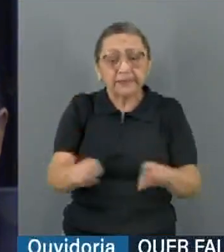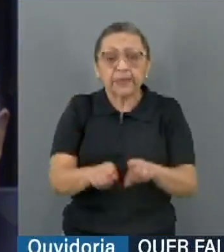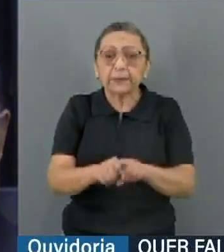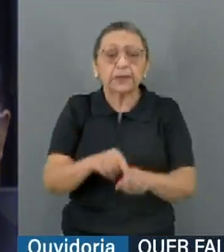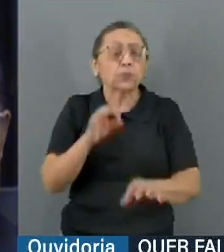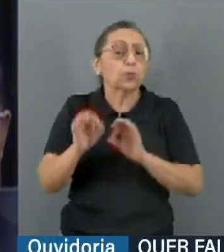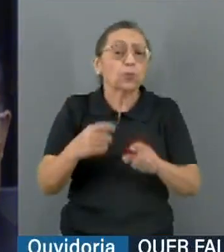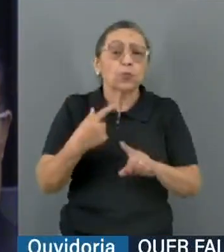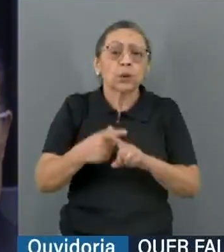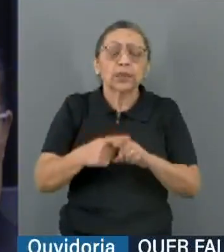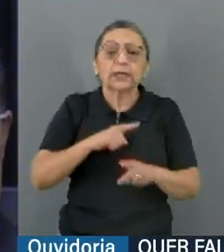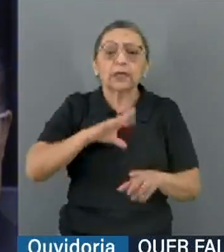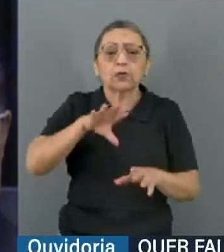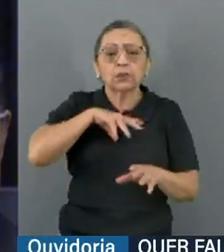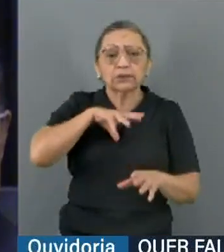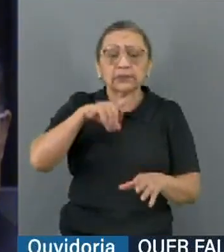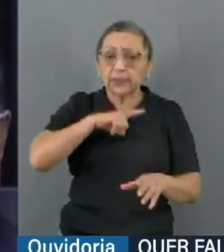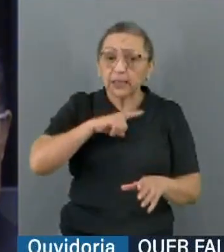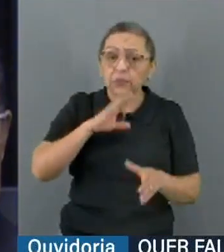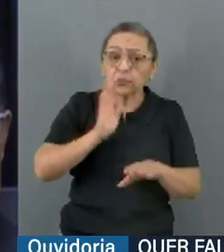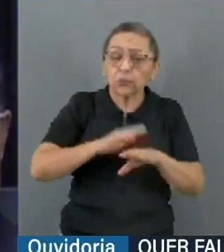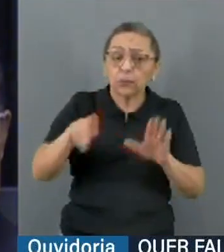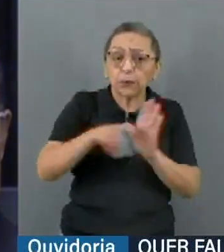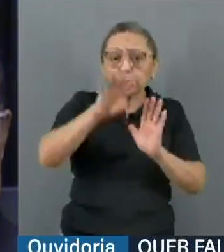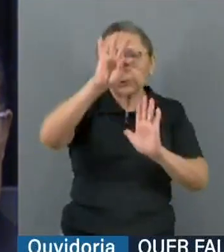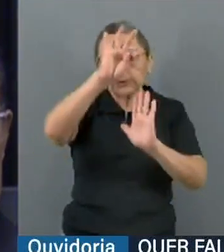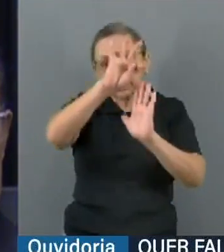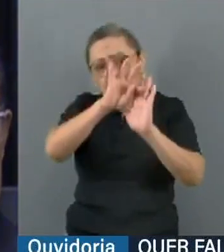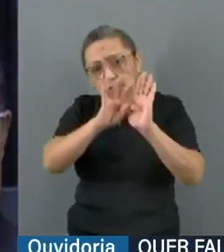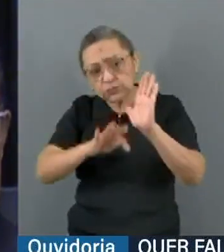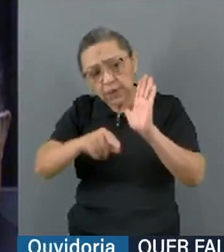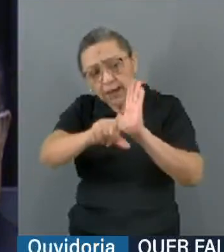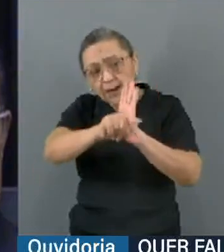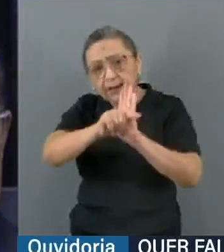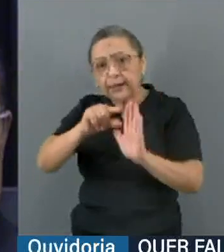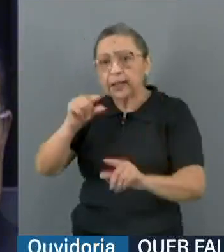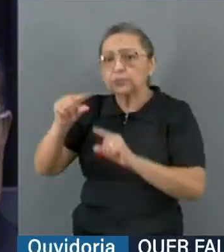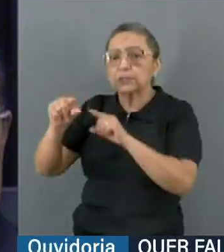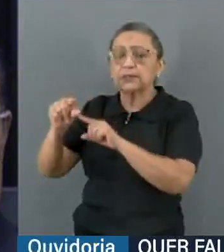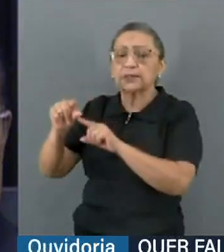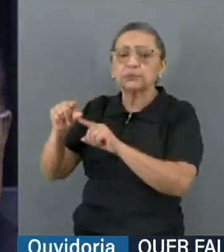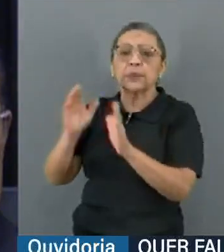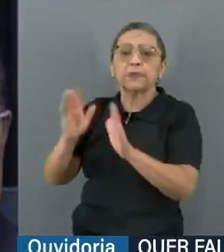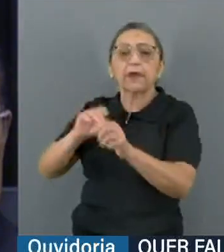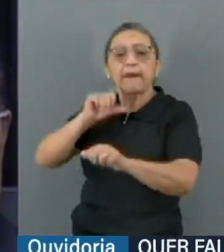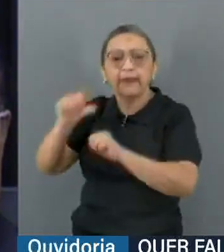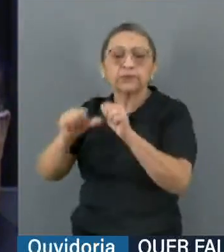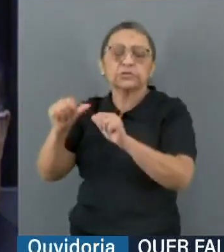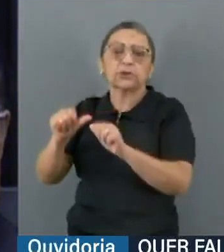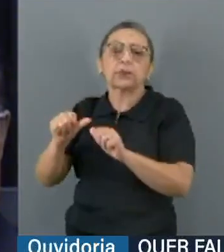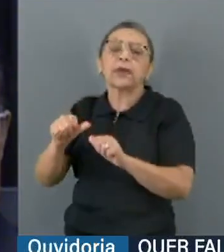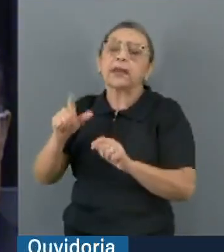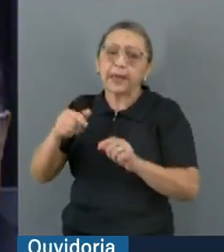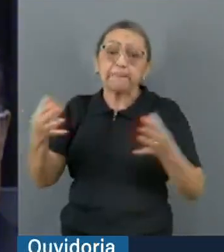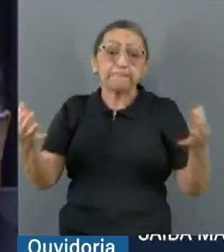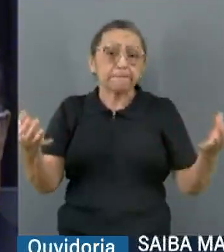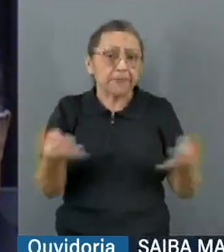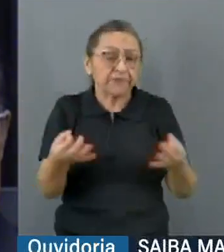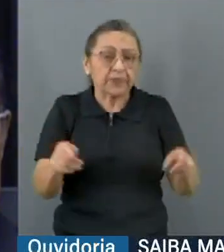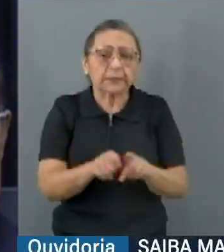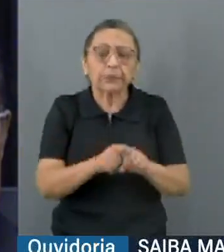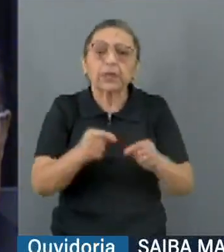também porque ela contém no seu próprio texto a cláusula da sua periódica revisão. Ela é perfeita também porque